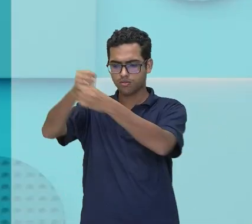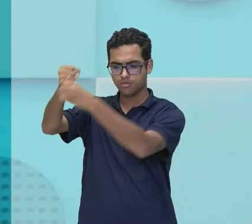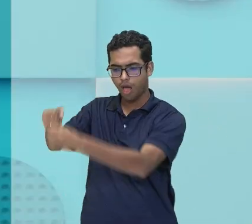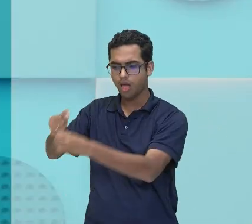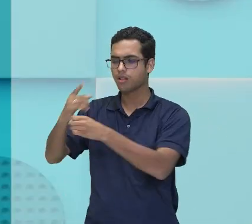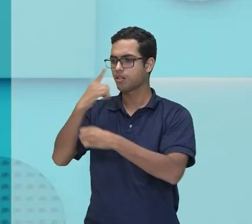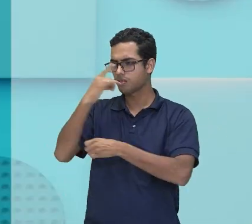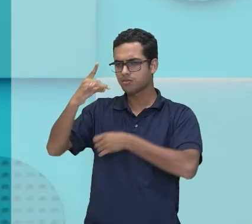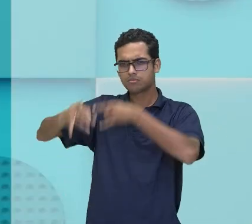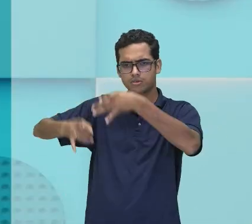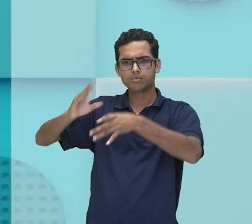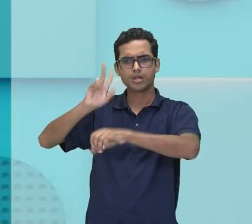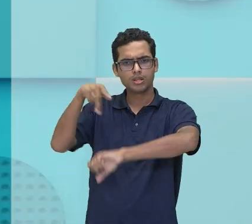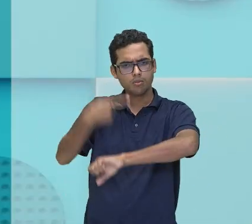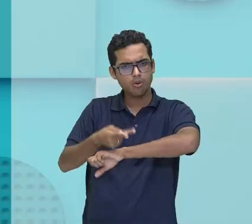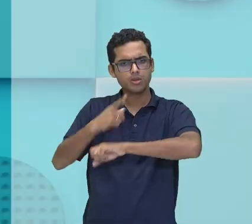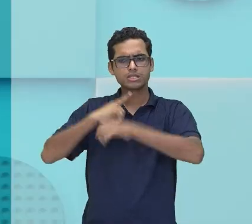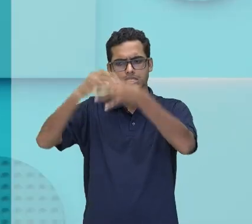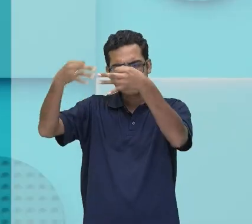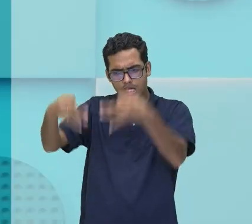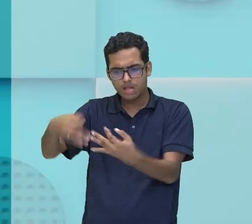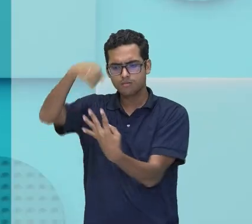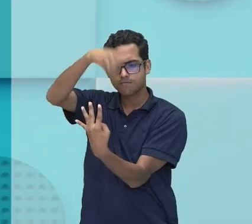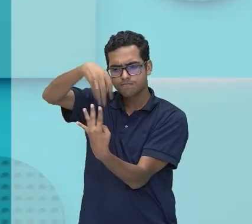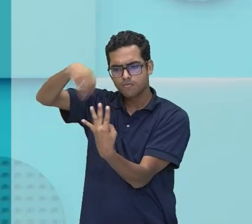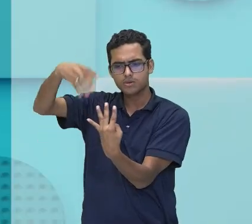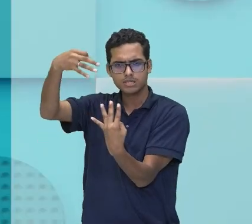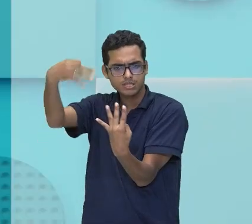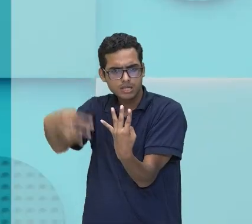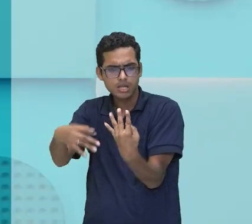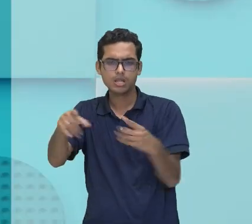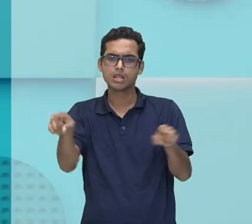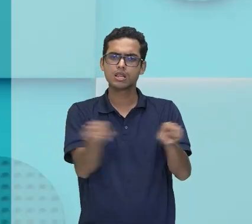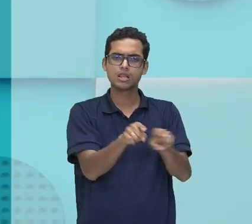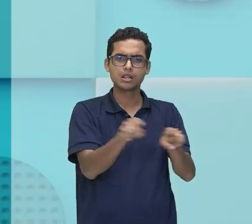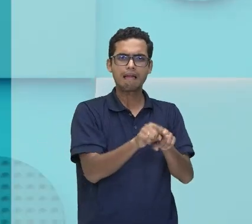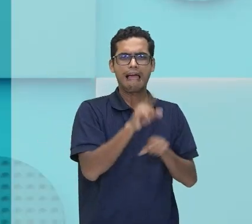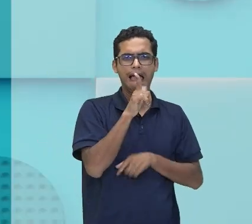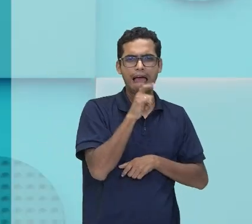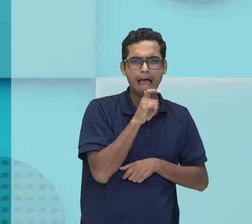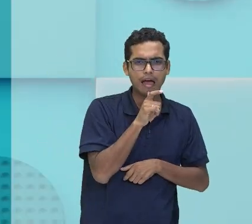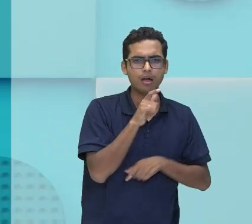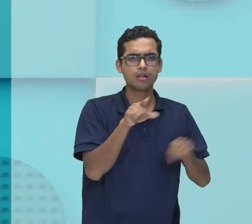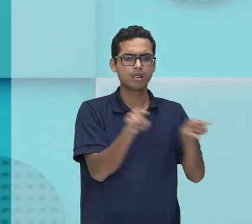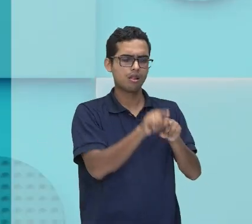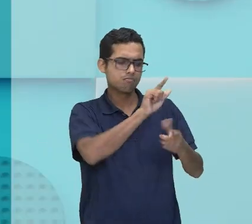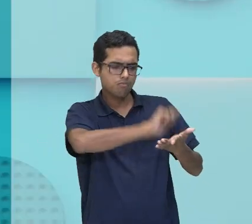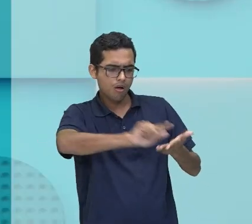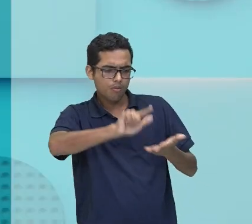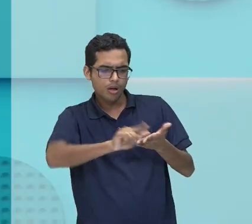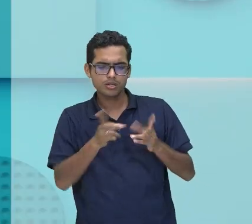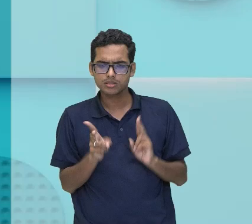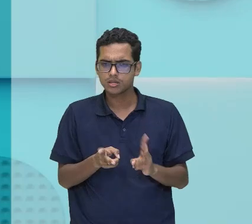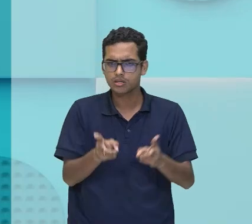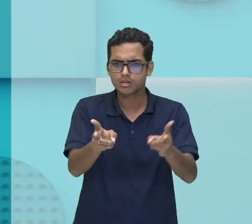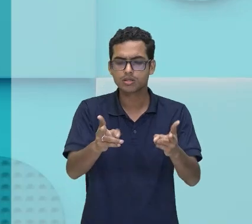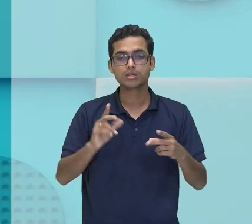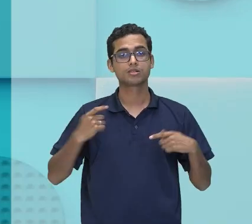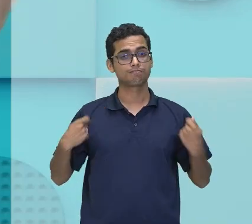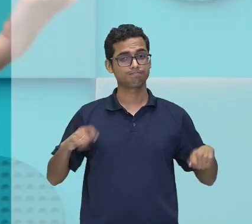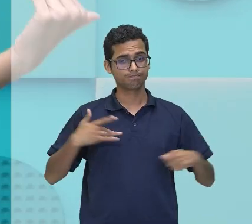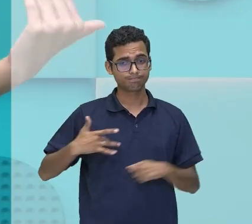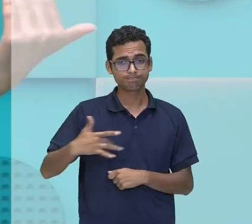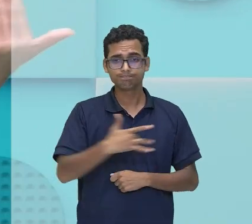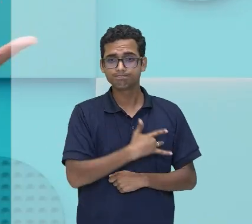parte, independentemente das suas condições de moradia, a gente vai ficar o quê? Saudável. Eu, a minha família